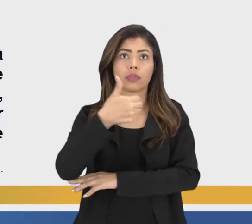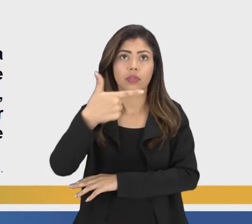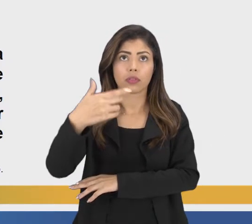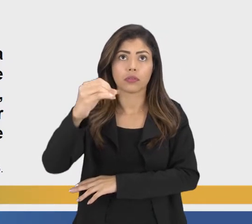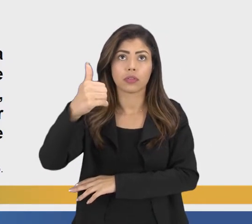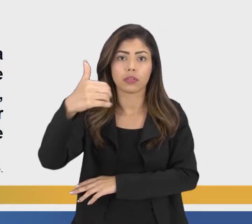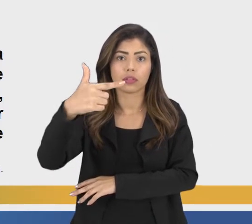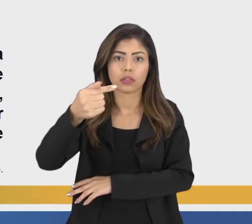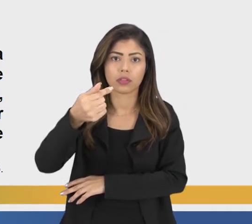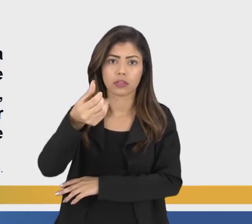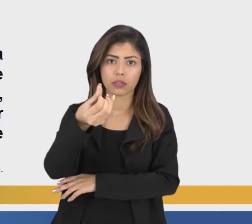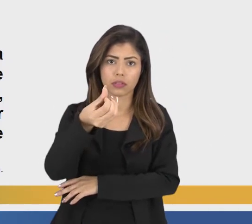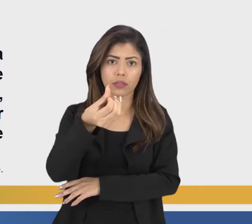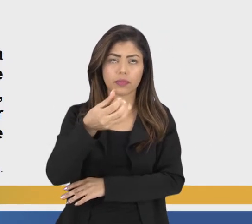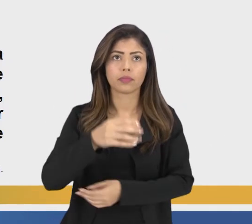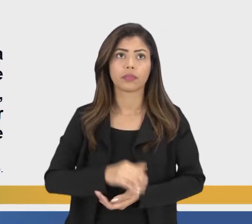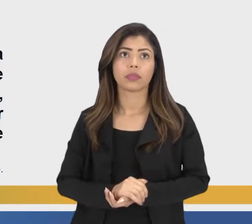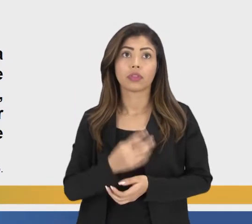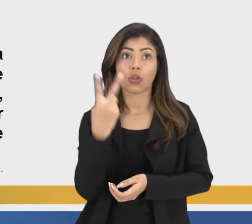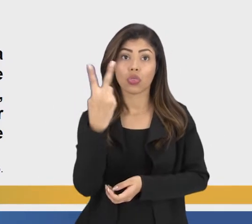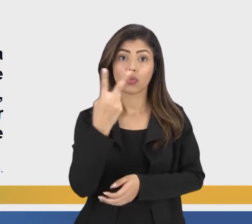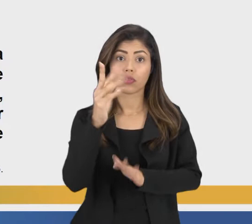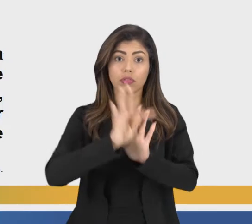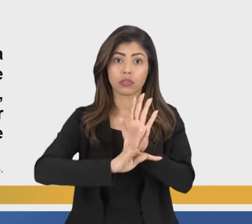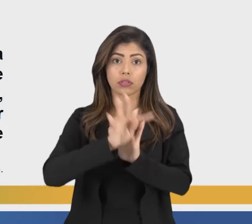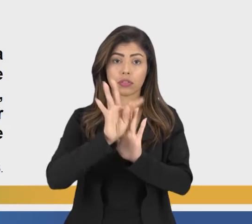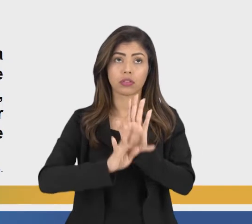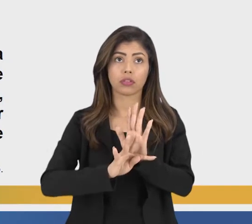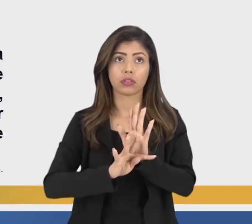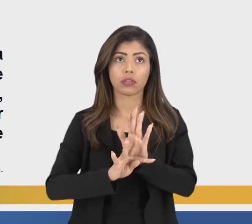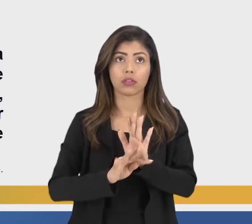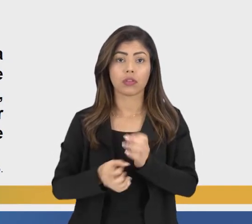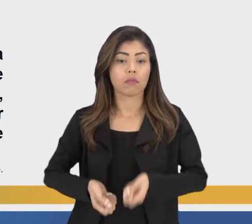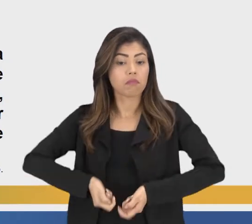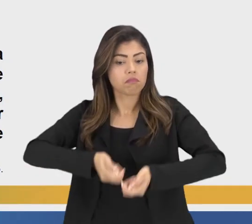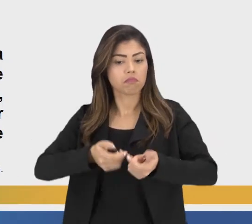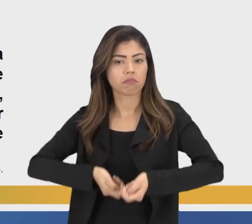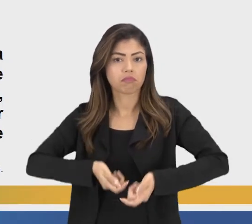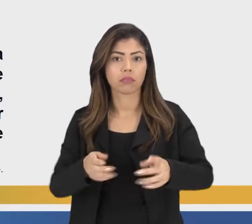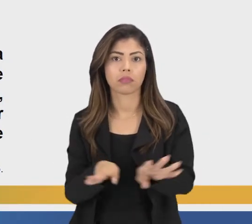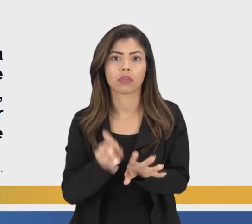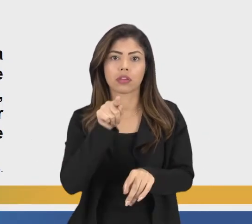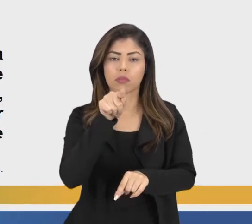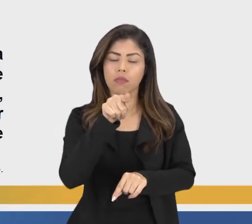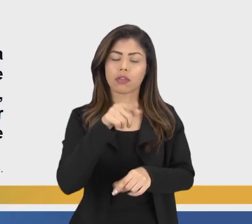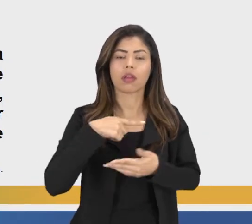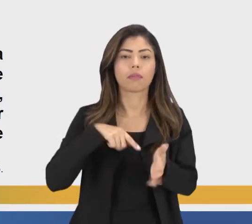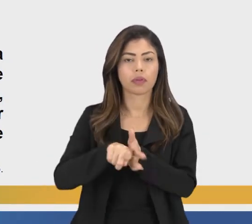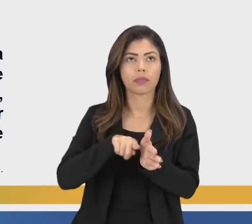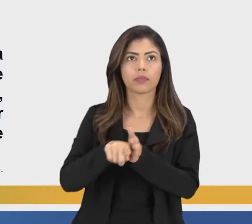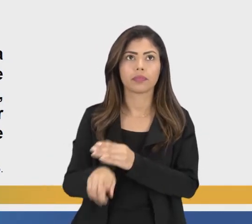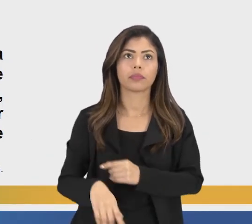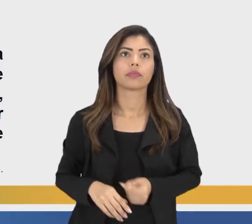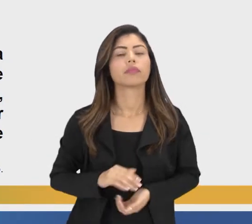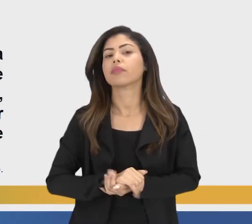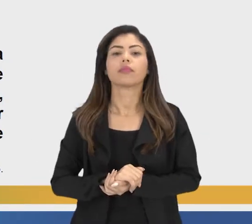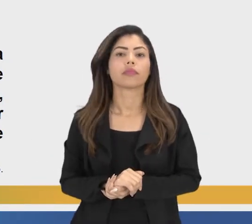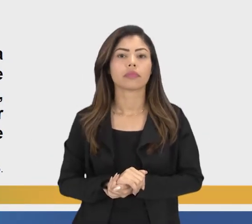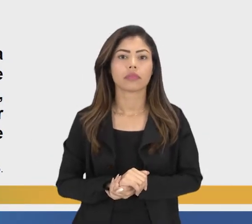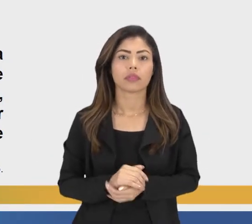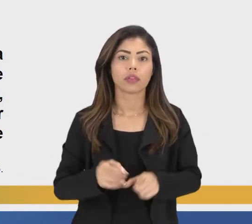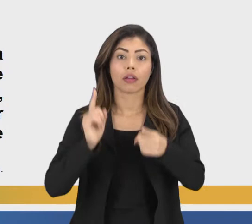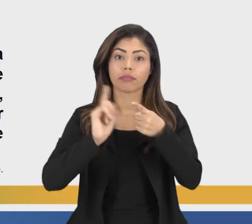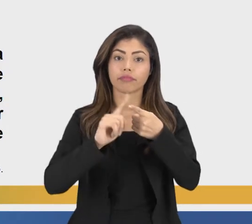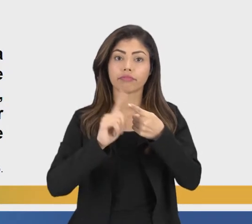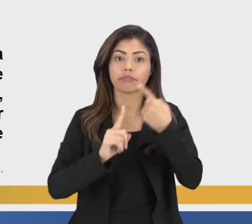2016. Temos dois textos motivadores em relação à questão. Vamos fazer a leitura do